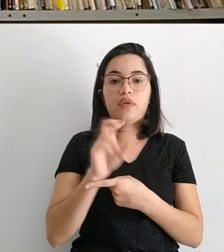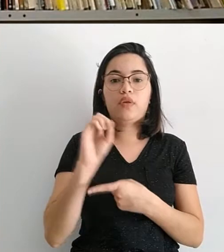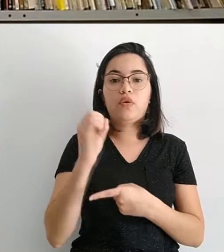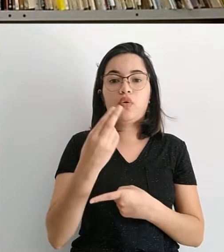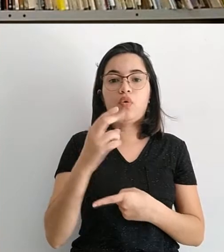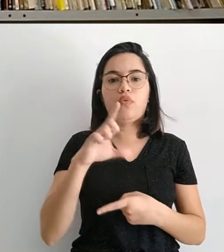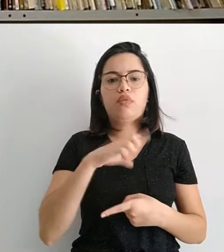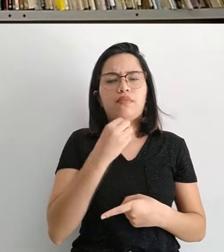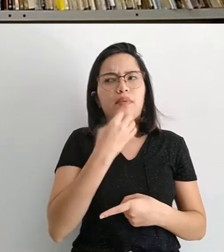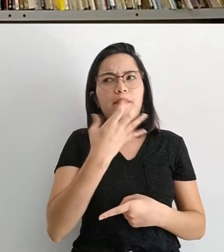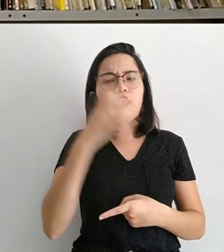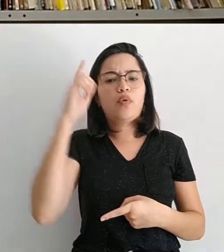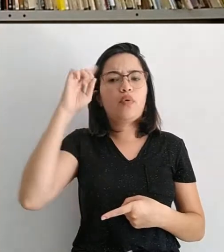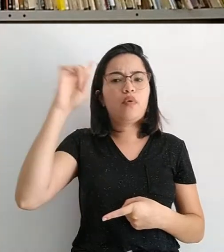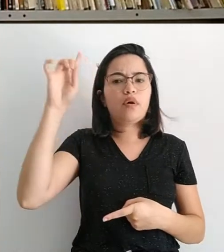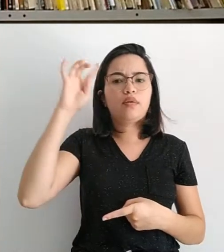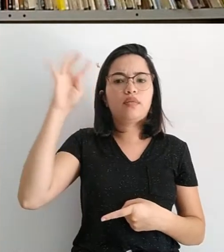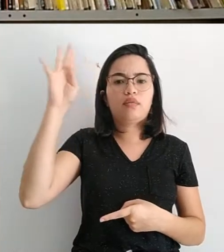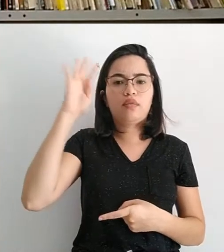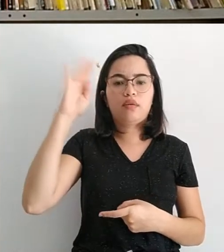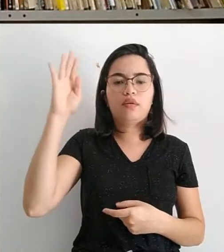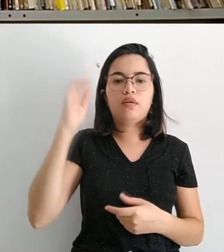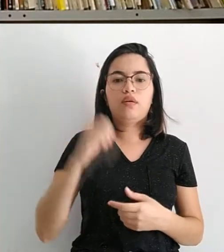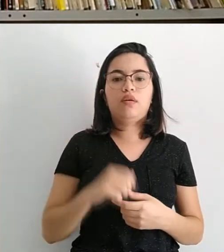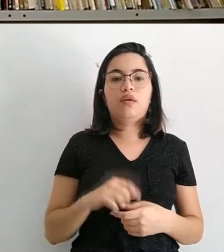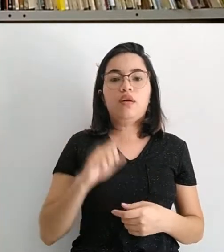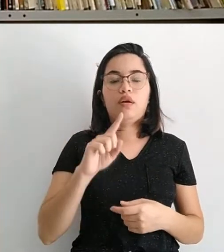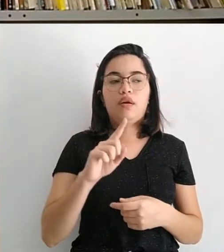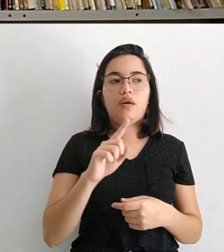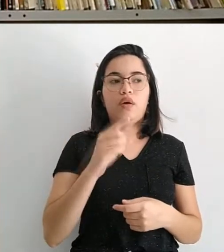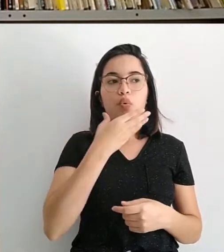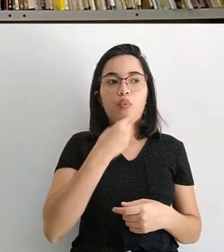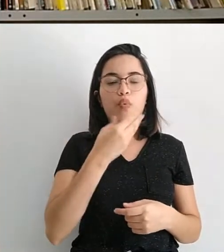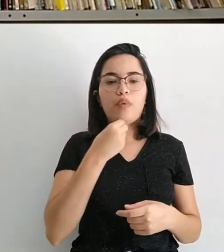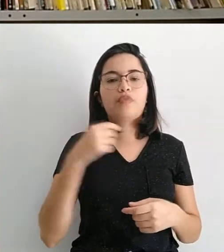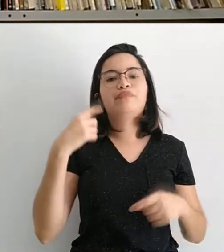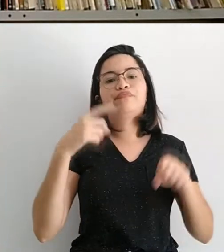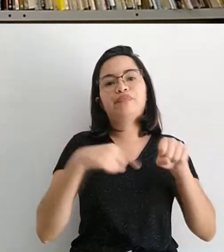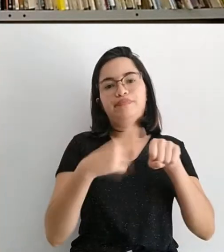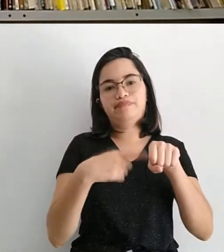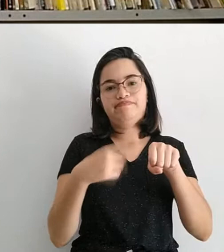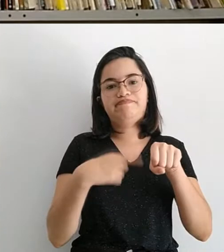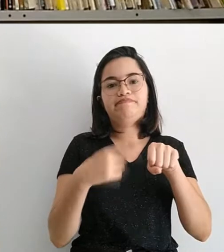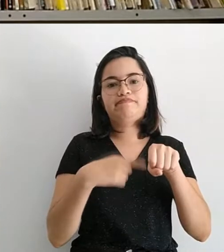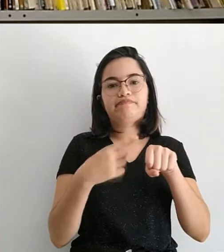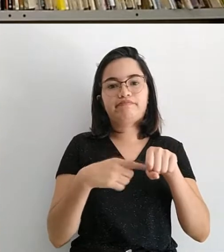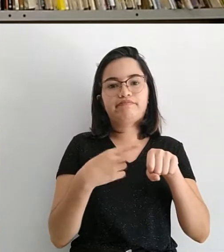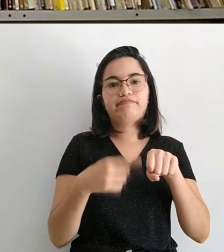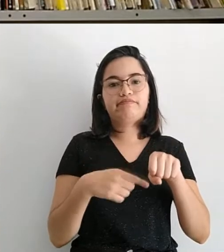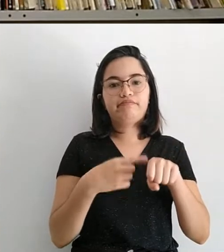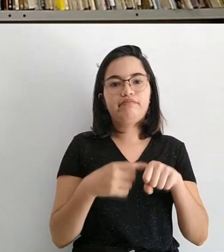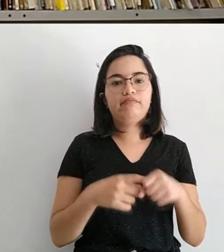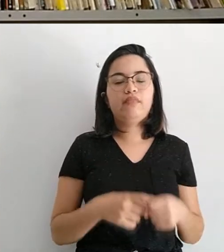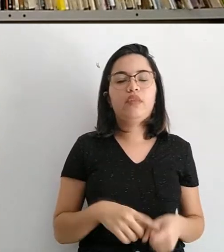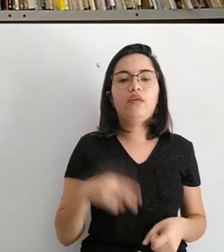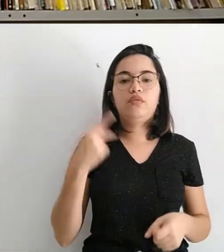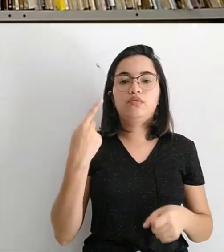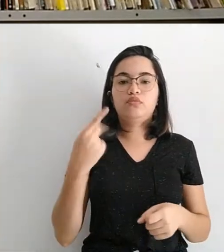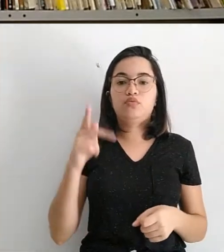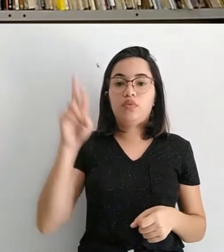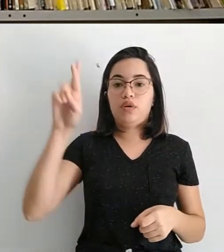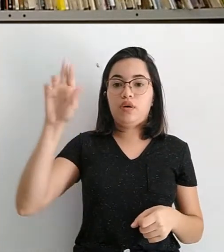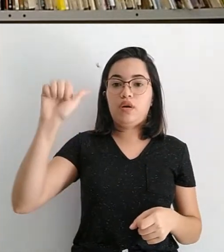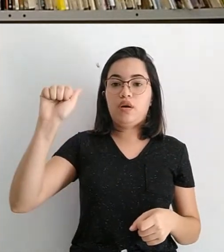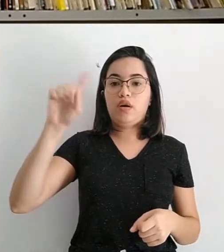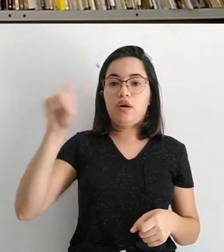ou ter uma boa ideia desses tormentos, ele ficaria louco. Sua razão seria esmagada com